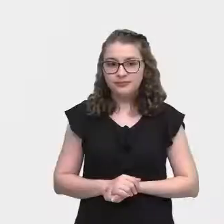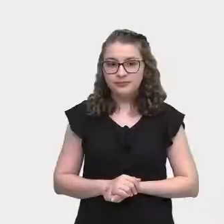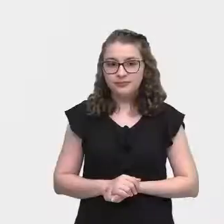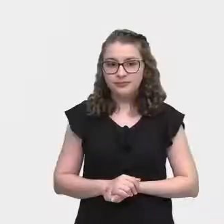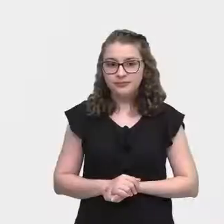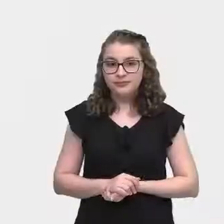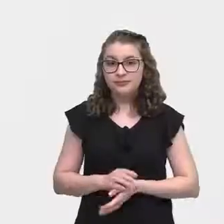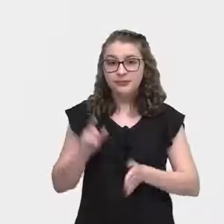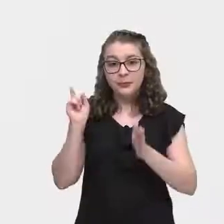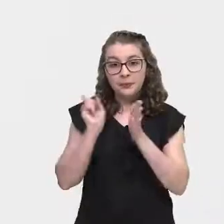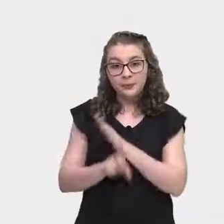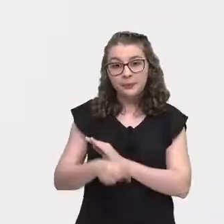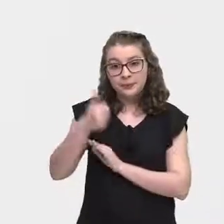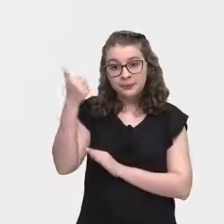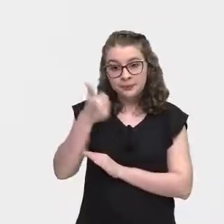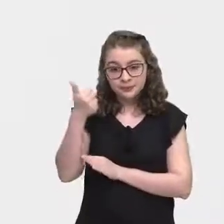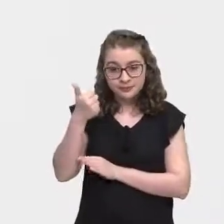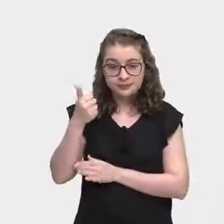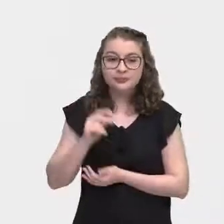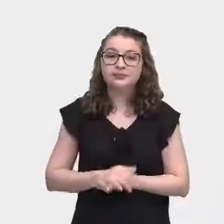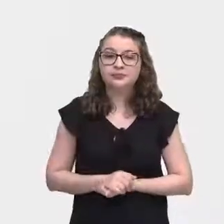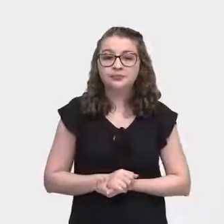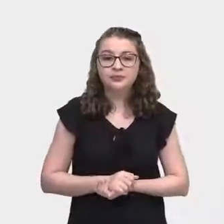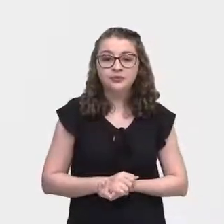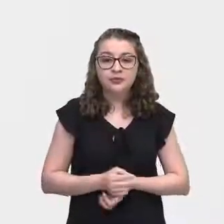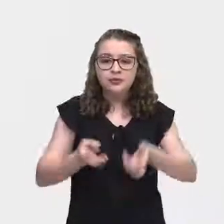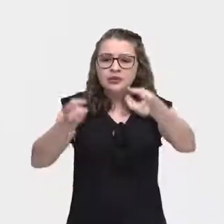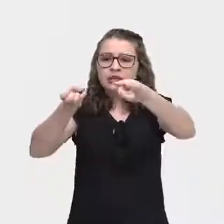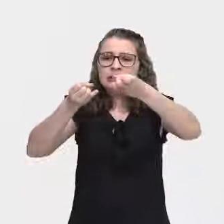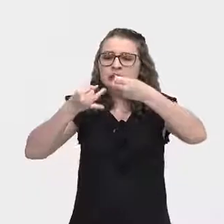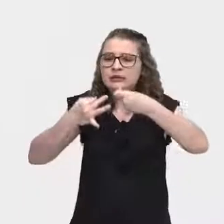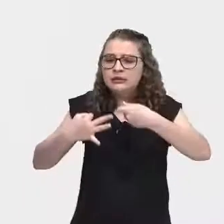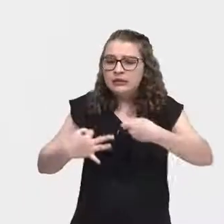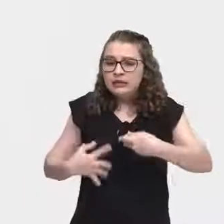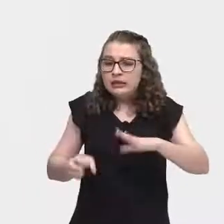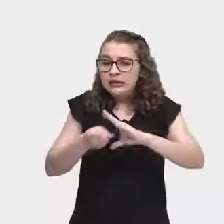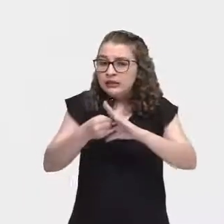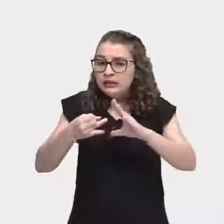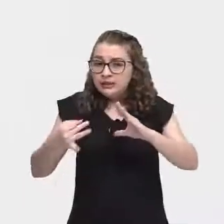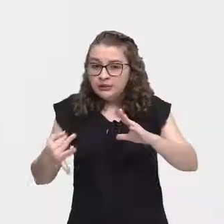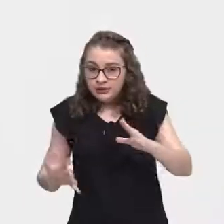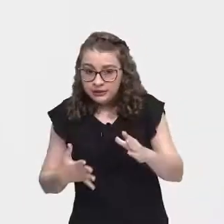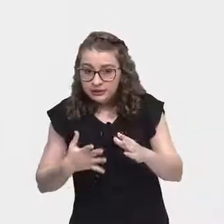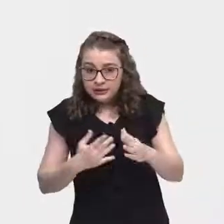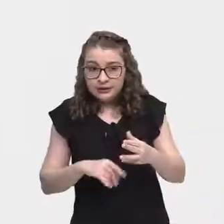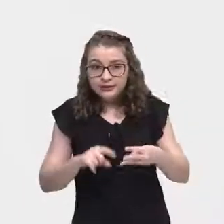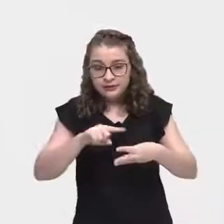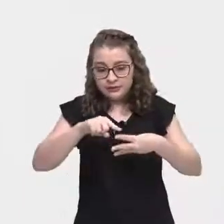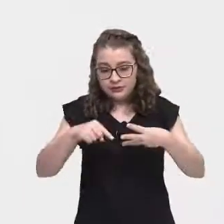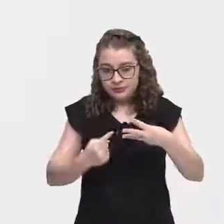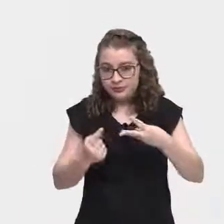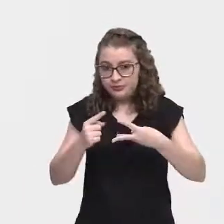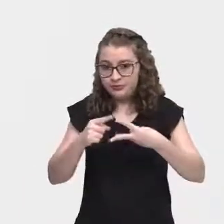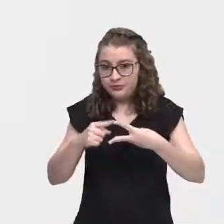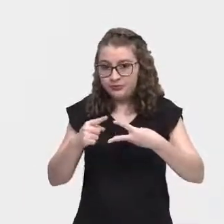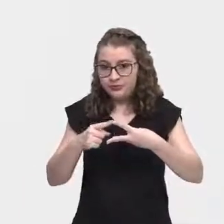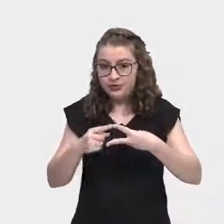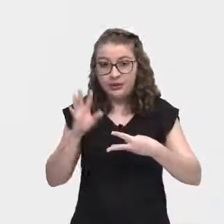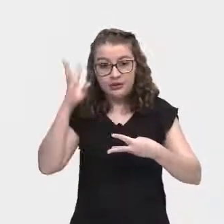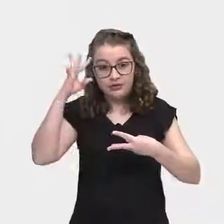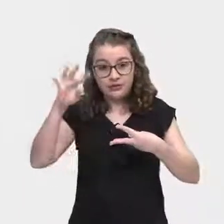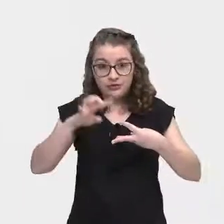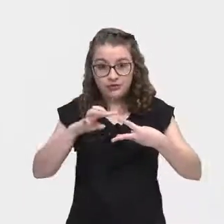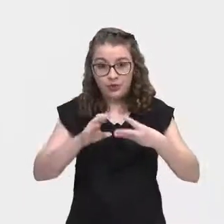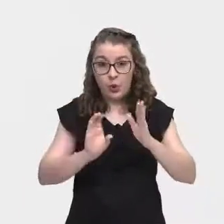aí, a questão é bem direta, né? Você vai explicar as características da filosofia no seu